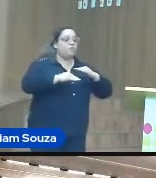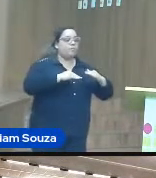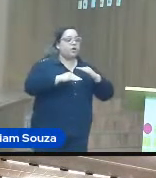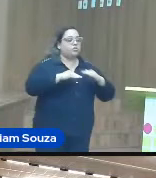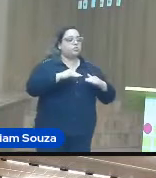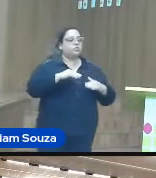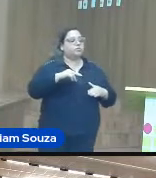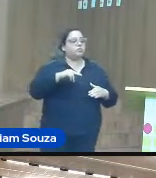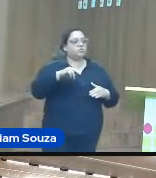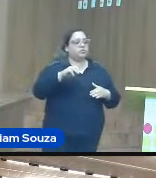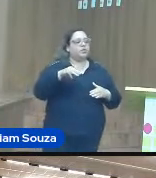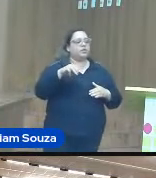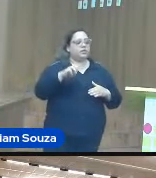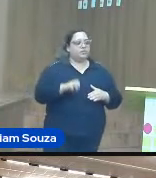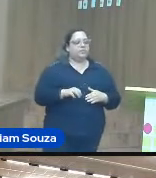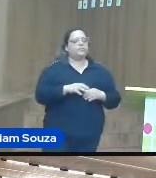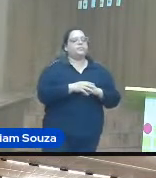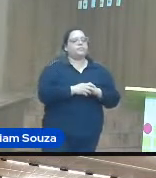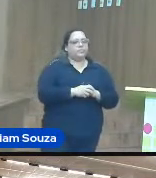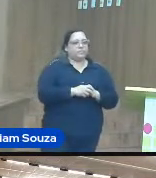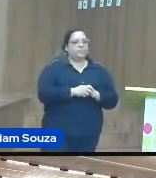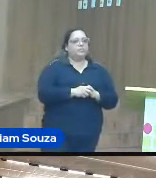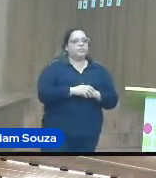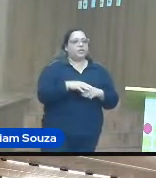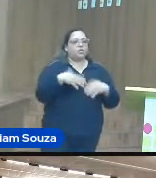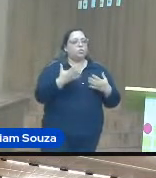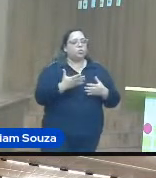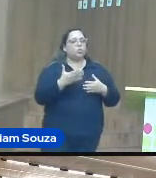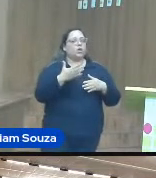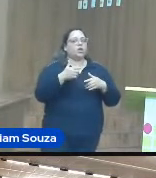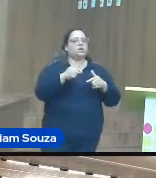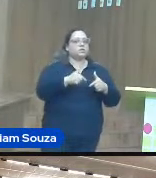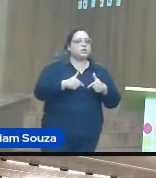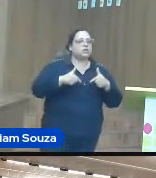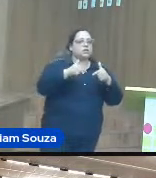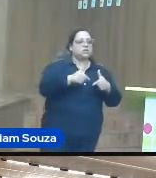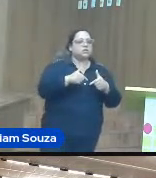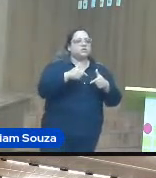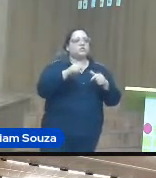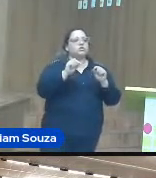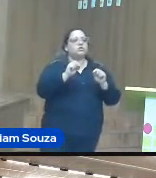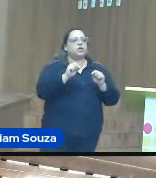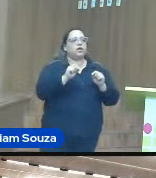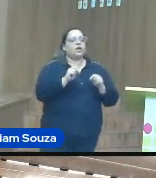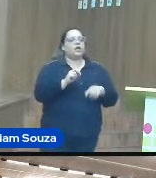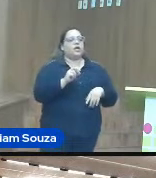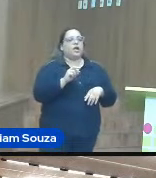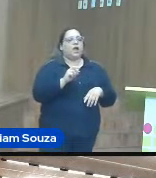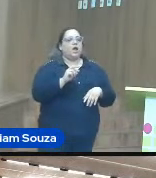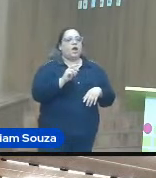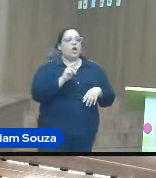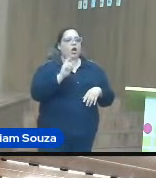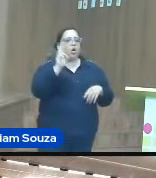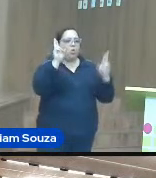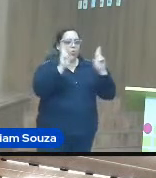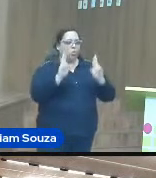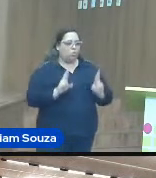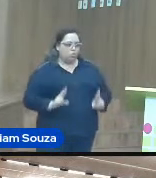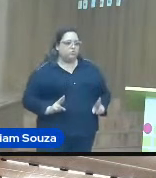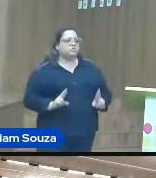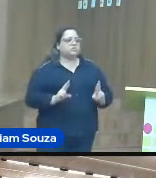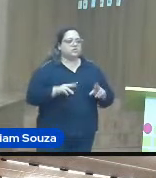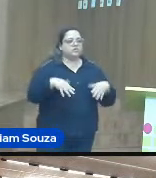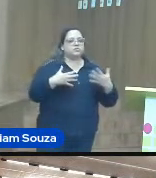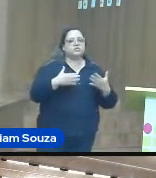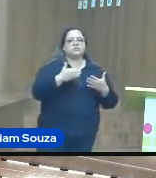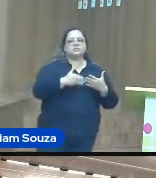Revolução de 17, numa tentativa de que a Rússia saísse da guerra, né? E a